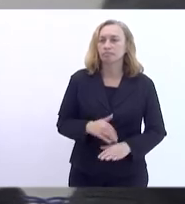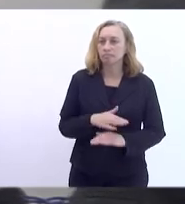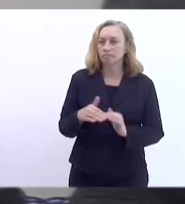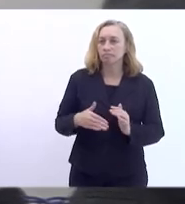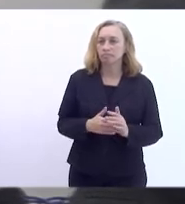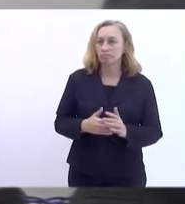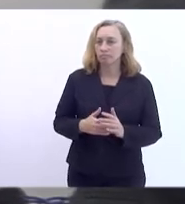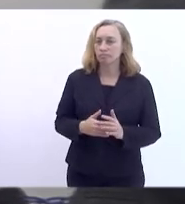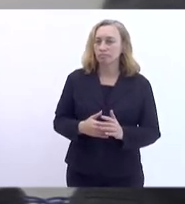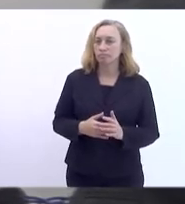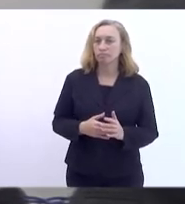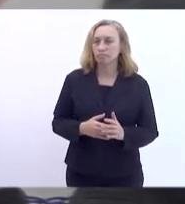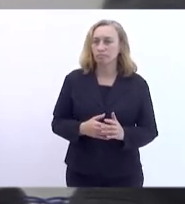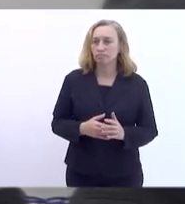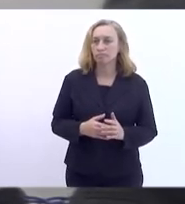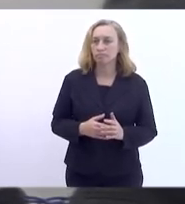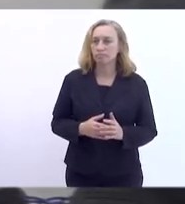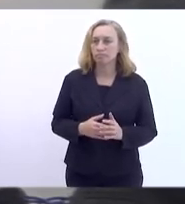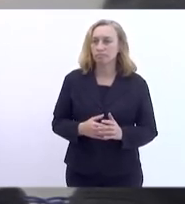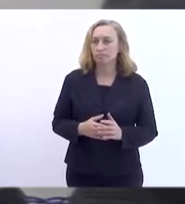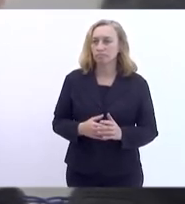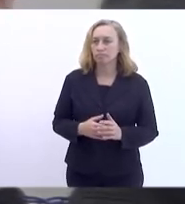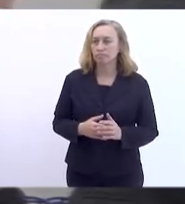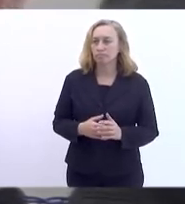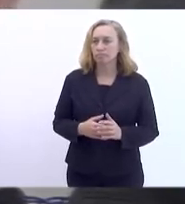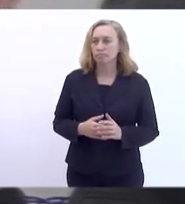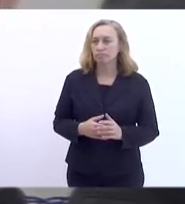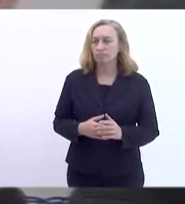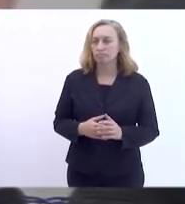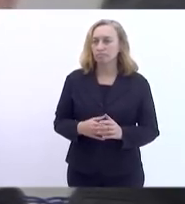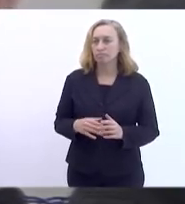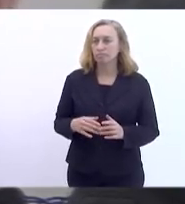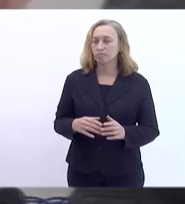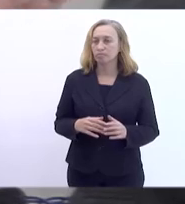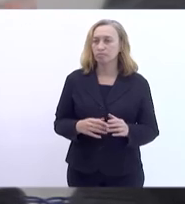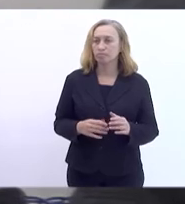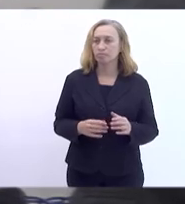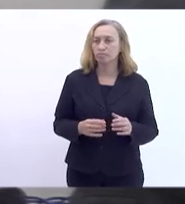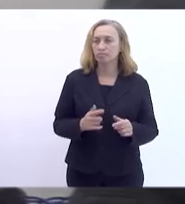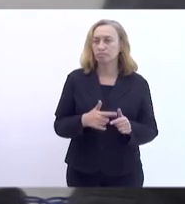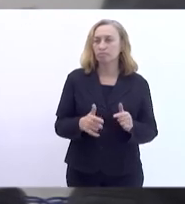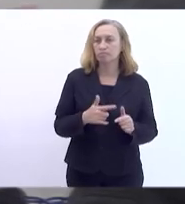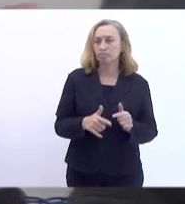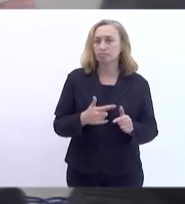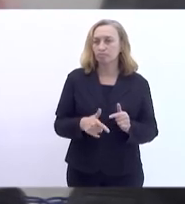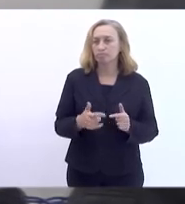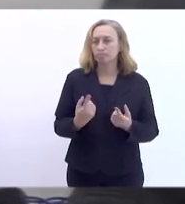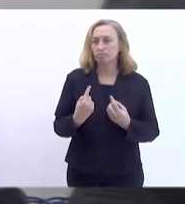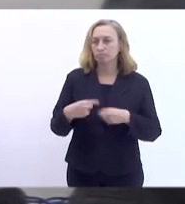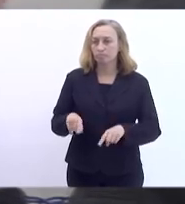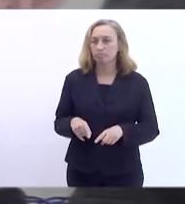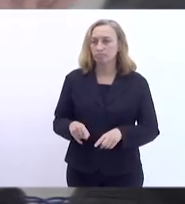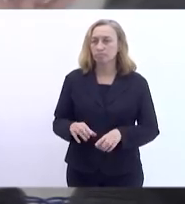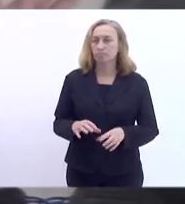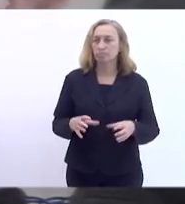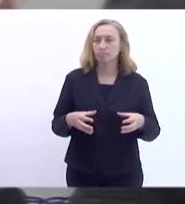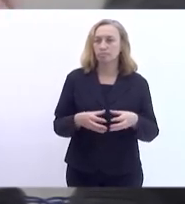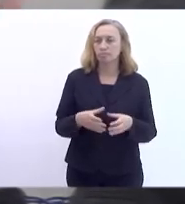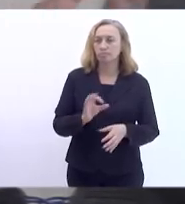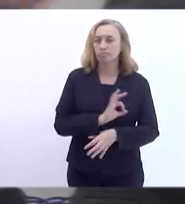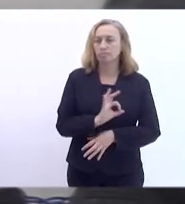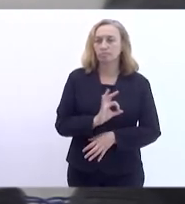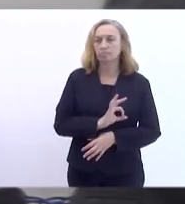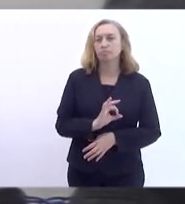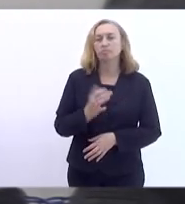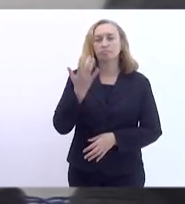candidatos não vai gerar depois uma duas três centenas de ações de improbidade contra o comando e isso eu acho